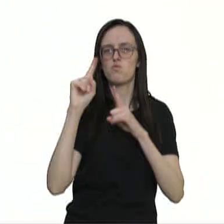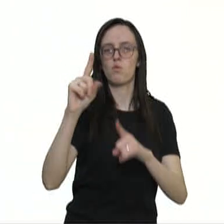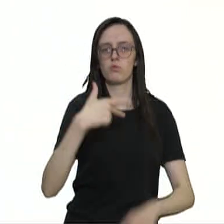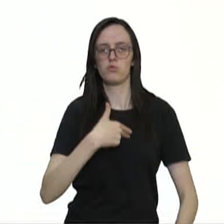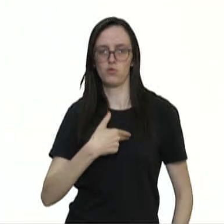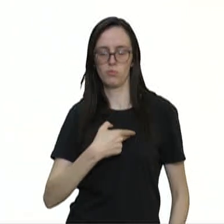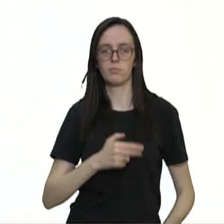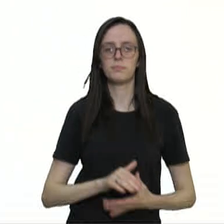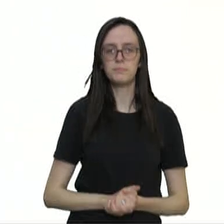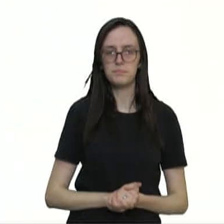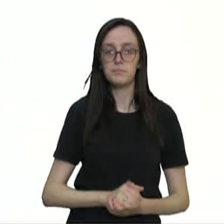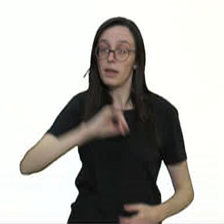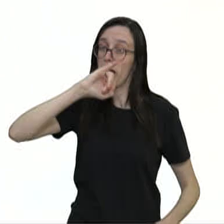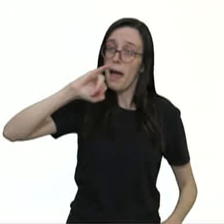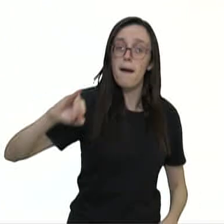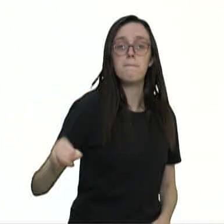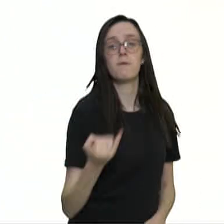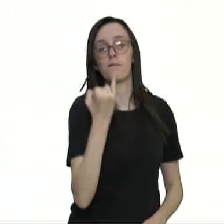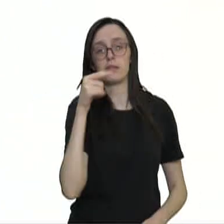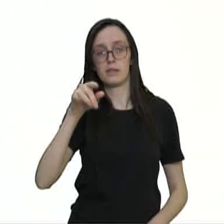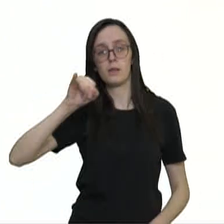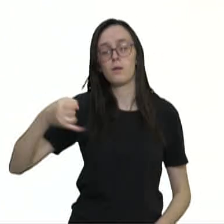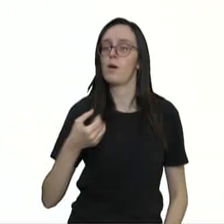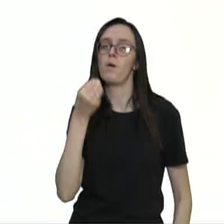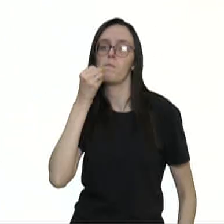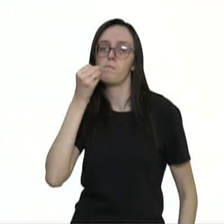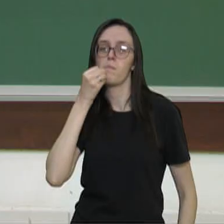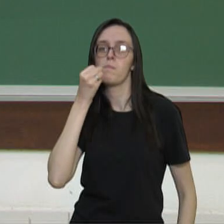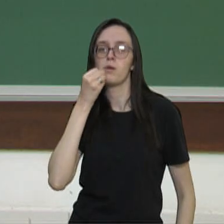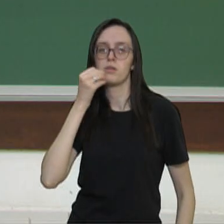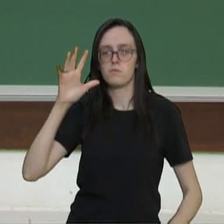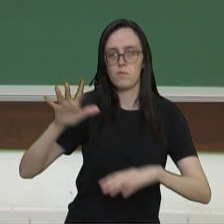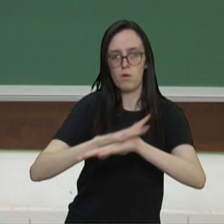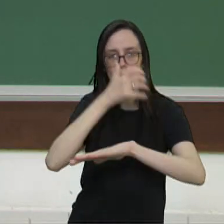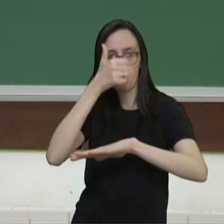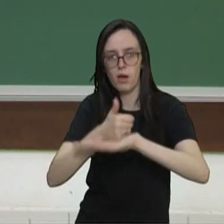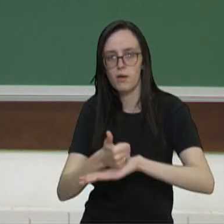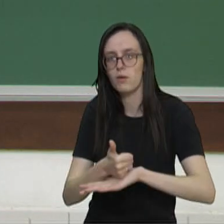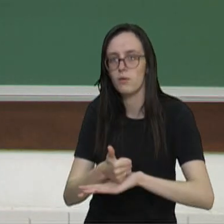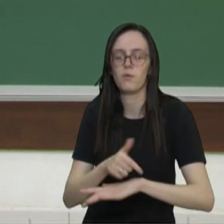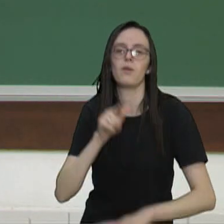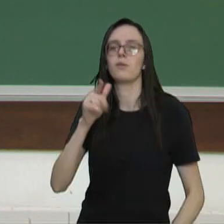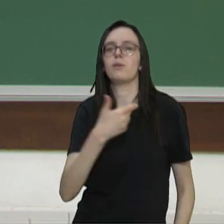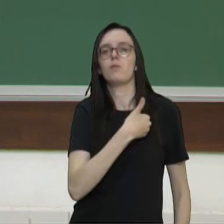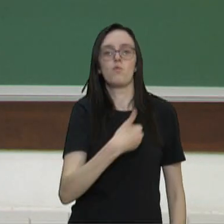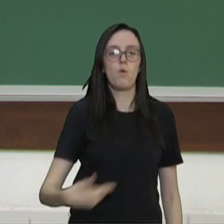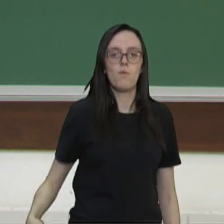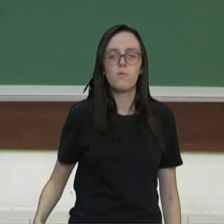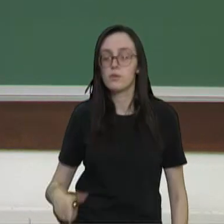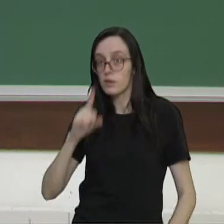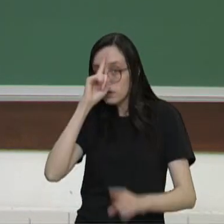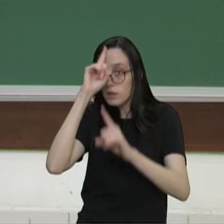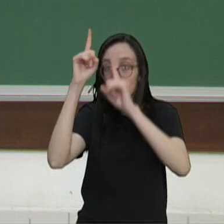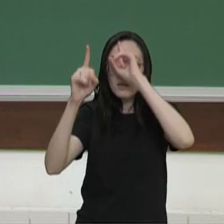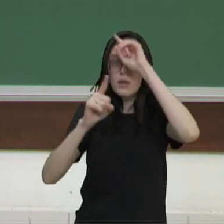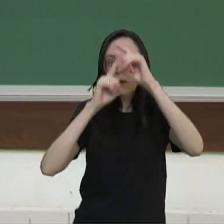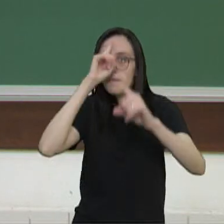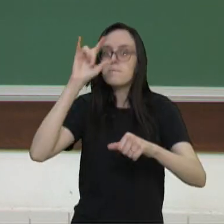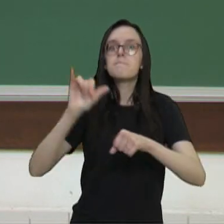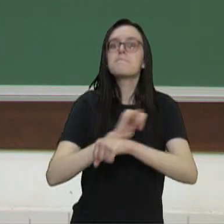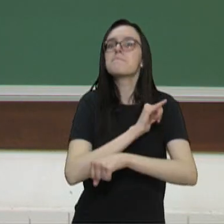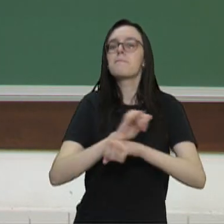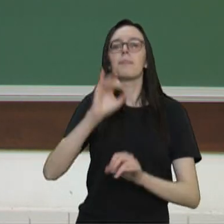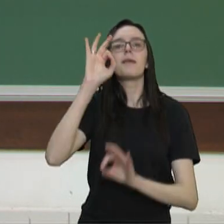Vargas. Aproveitando-se dessa tentativa de golpe, o governo inventou uma farsa do